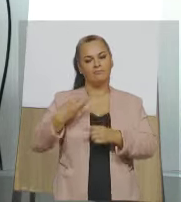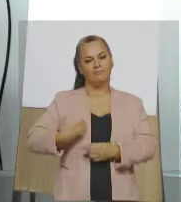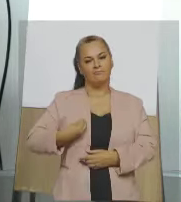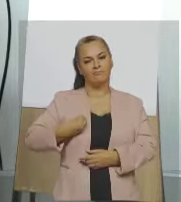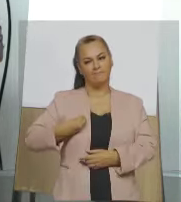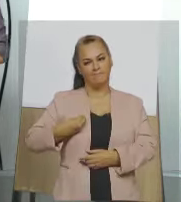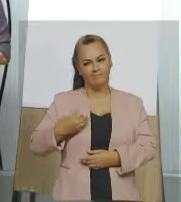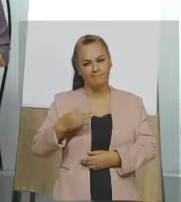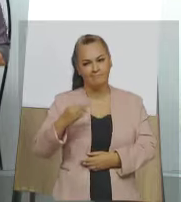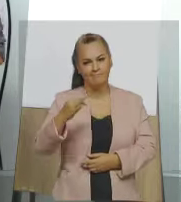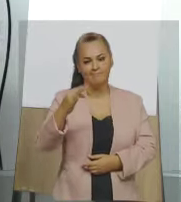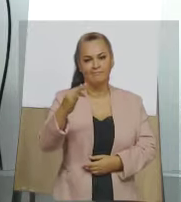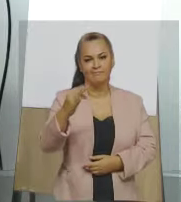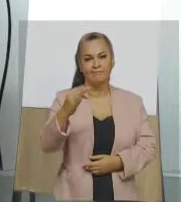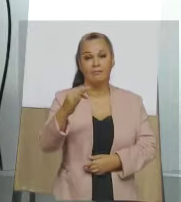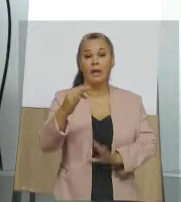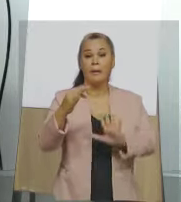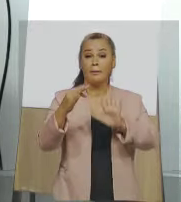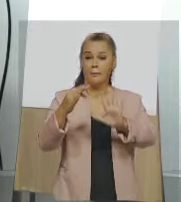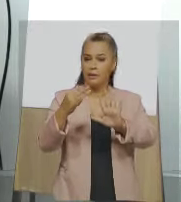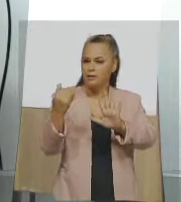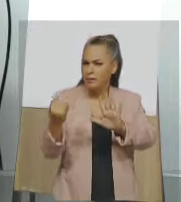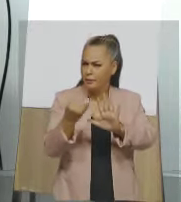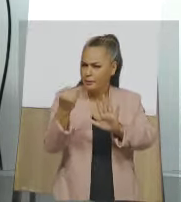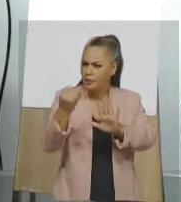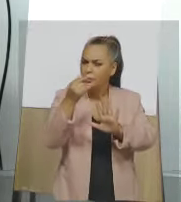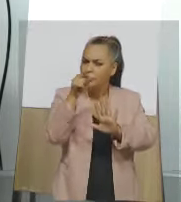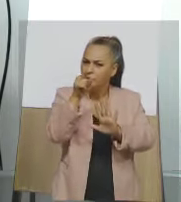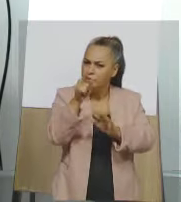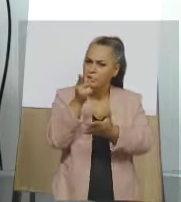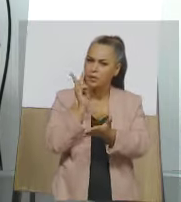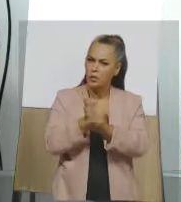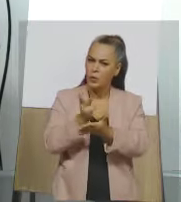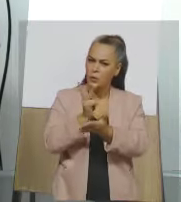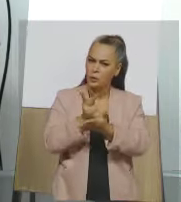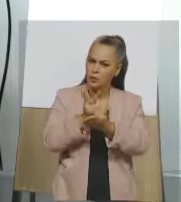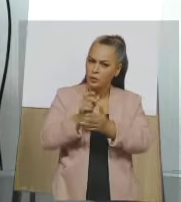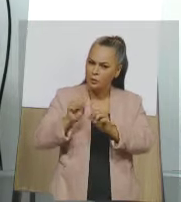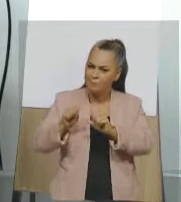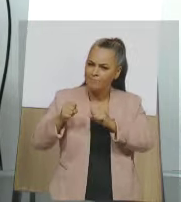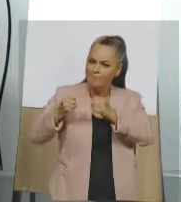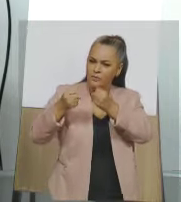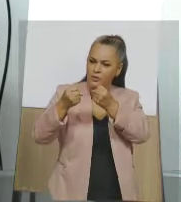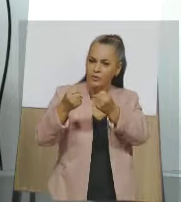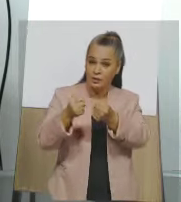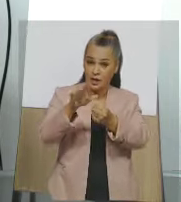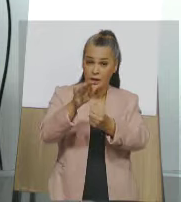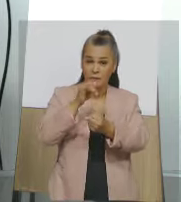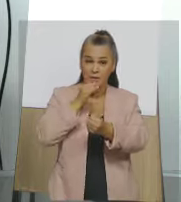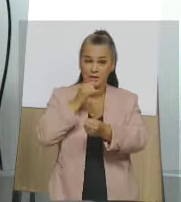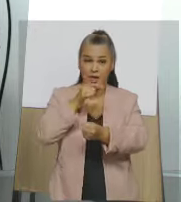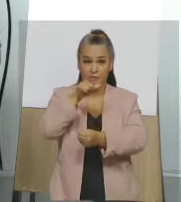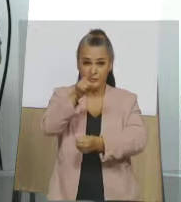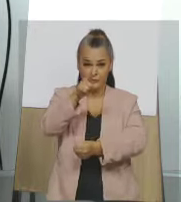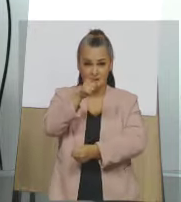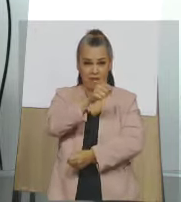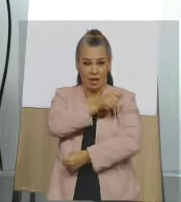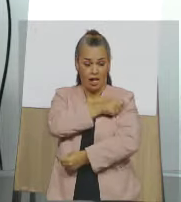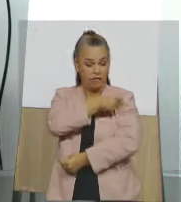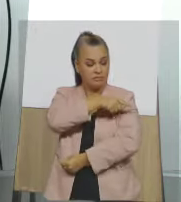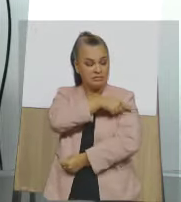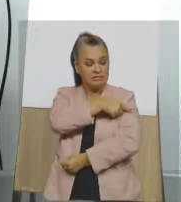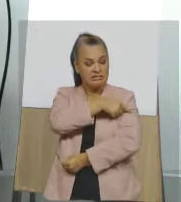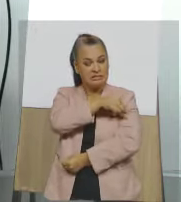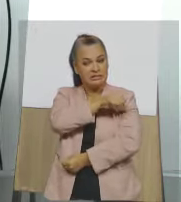nos estudos e pegar justamente esse ensino médio. Vamos supor que você lá não foi um aluno muito bom durante o ensino fundamental.